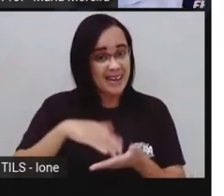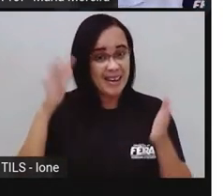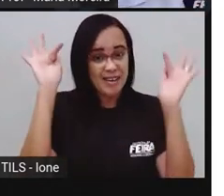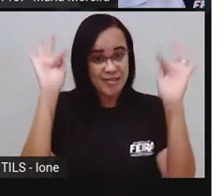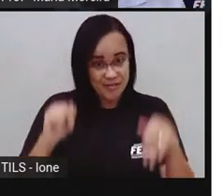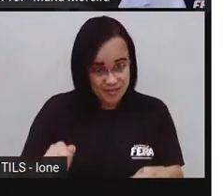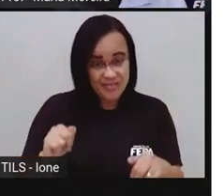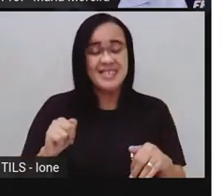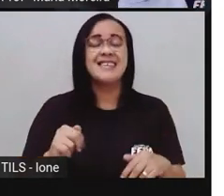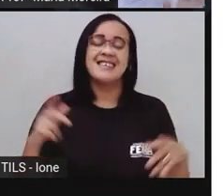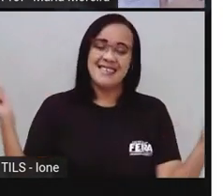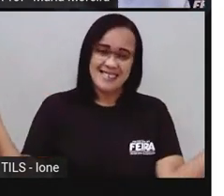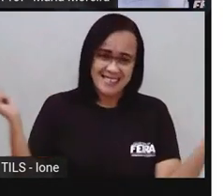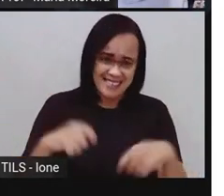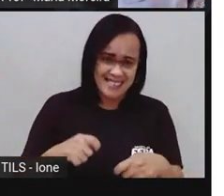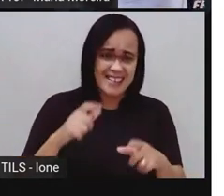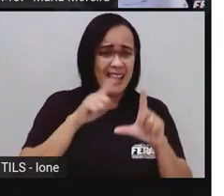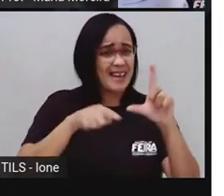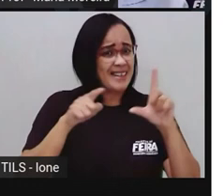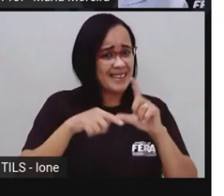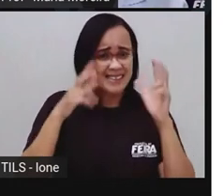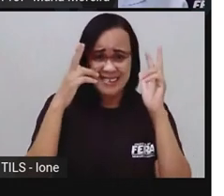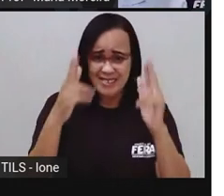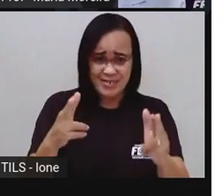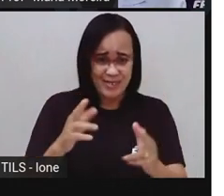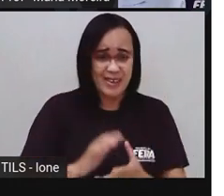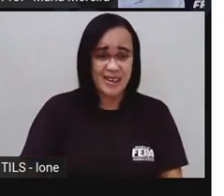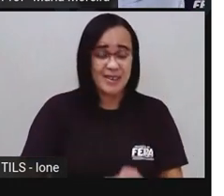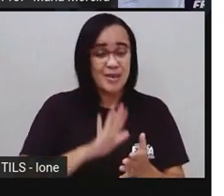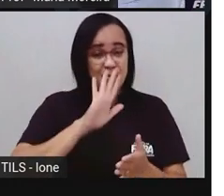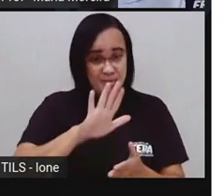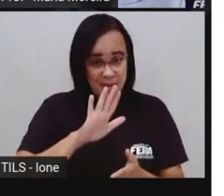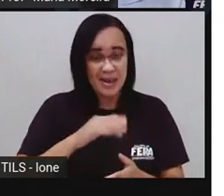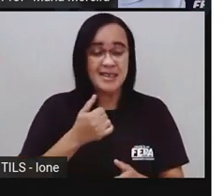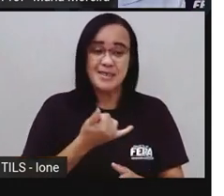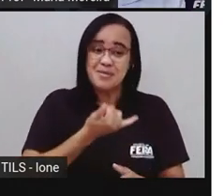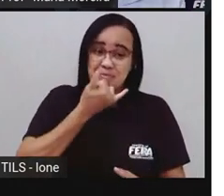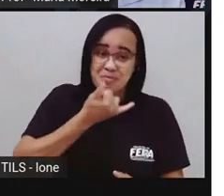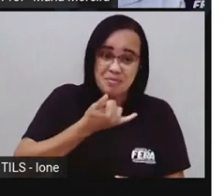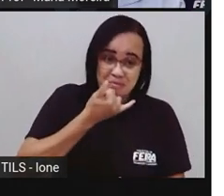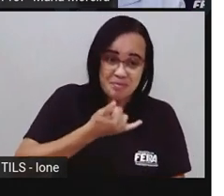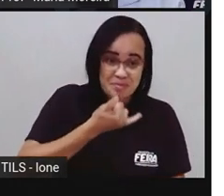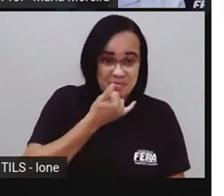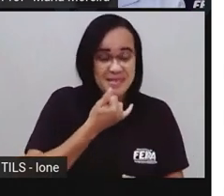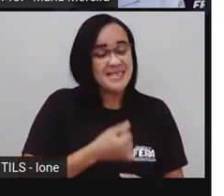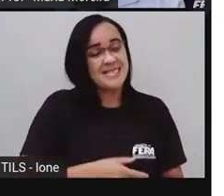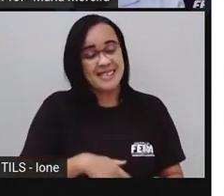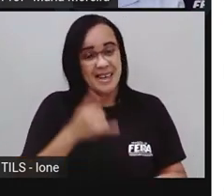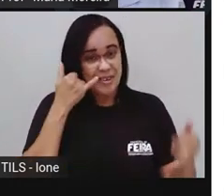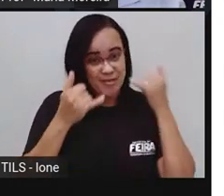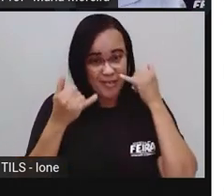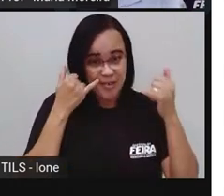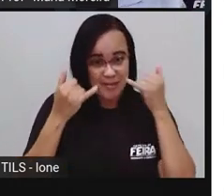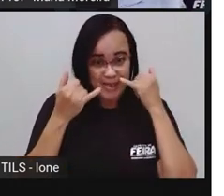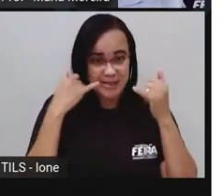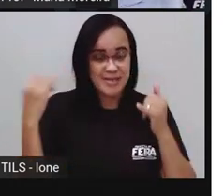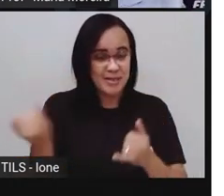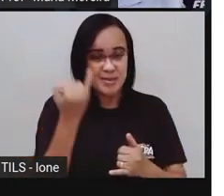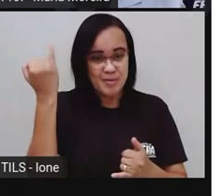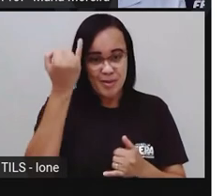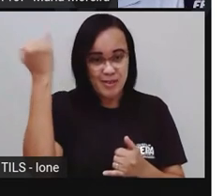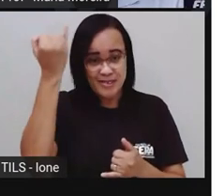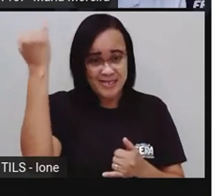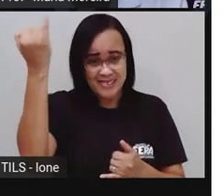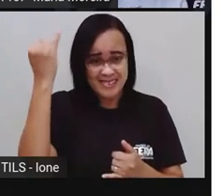exatamente como ela é de verdade por enquanto vocês vão perdoando aí né o informação importante não tô com um problema que